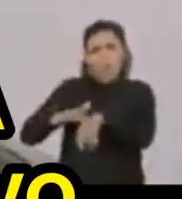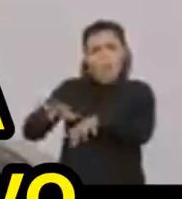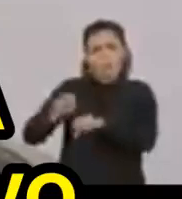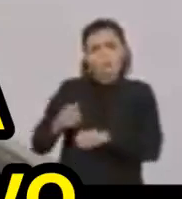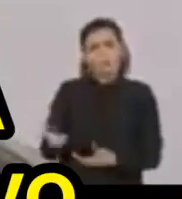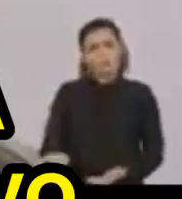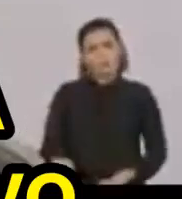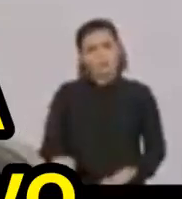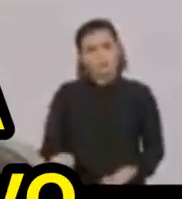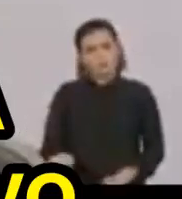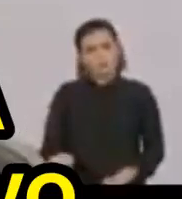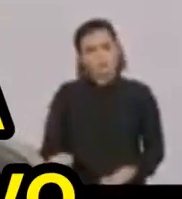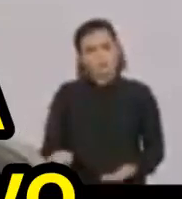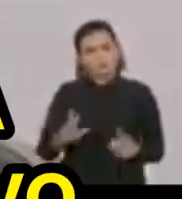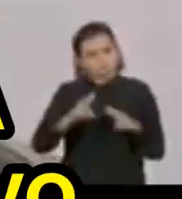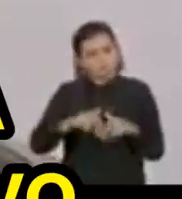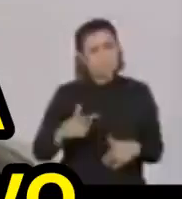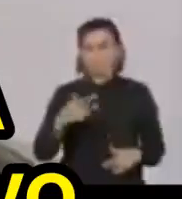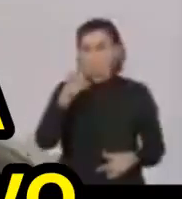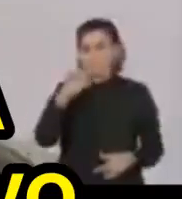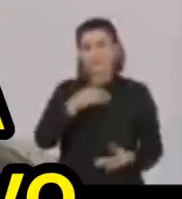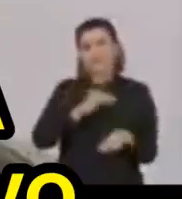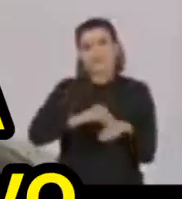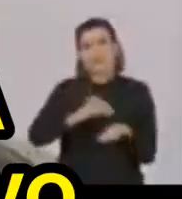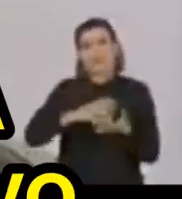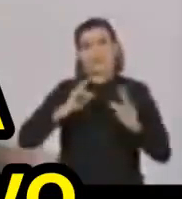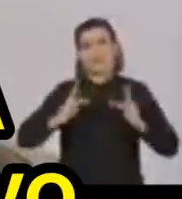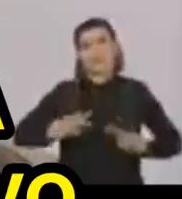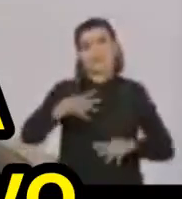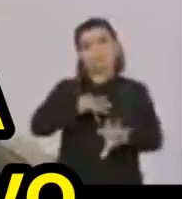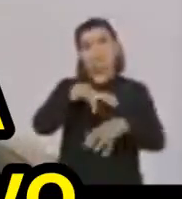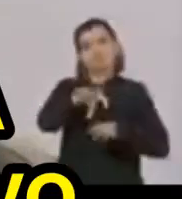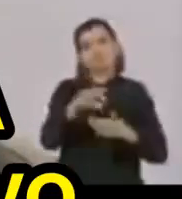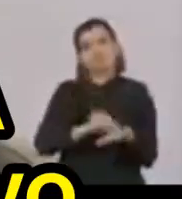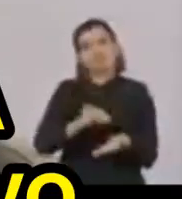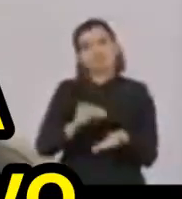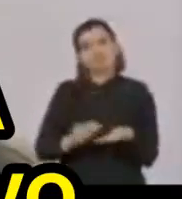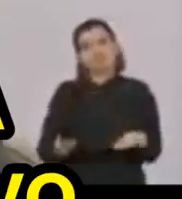das pessoas que ele quer bem. Isso é uma desumanidade, né? uma